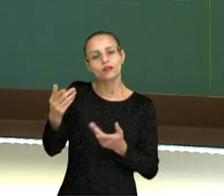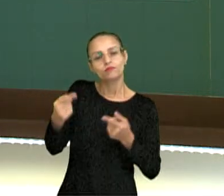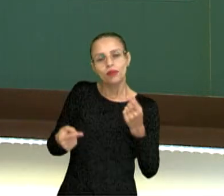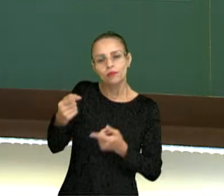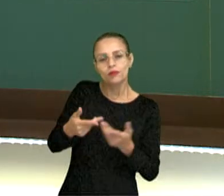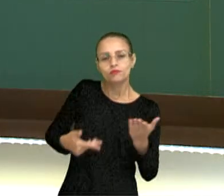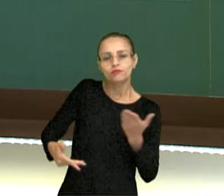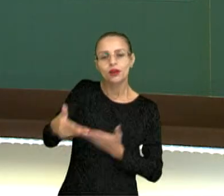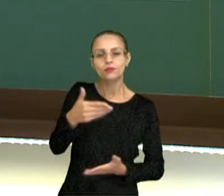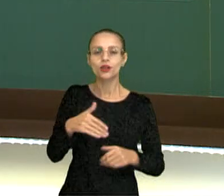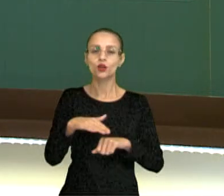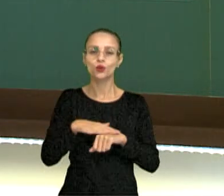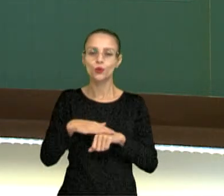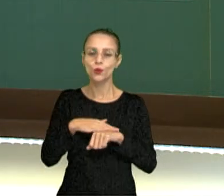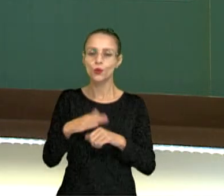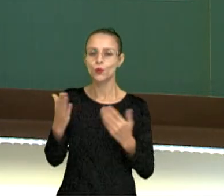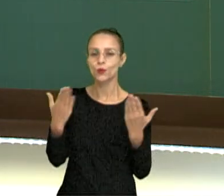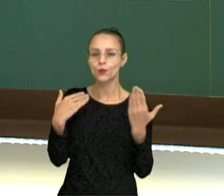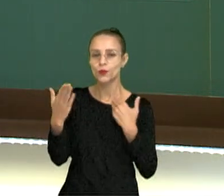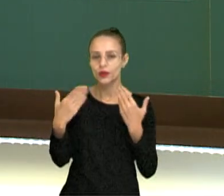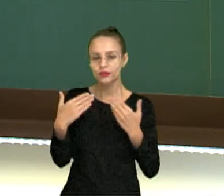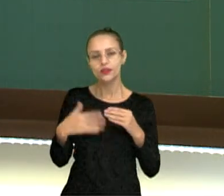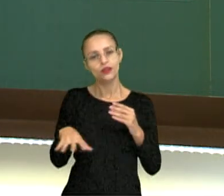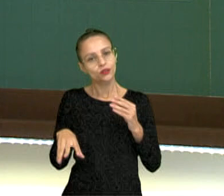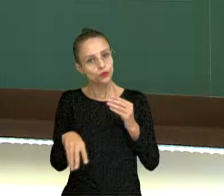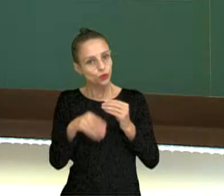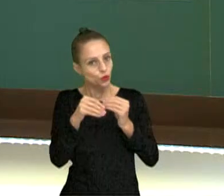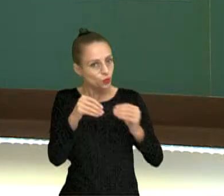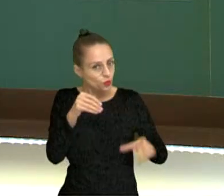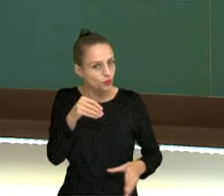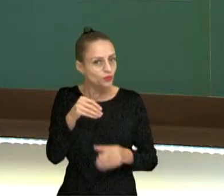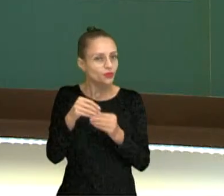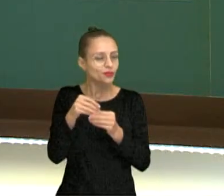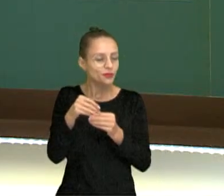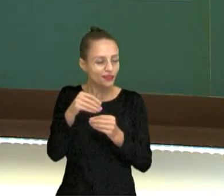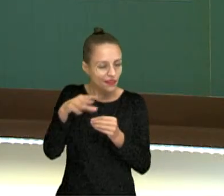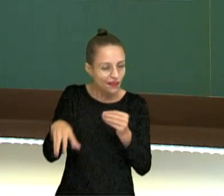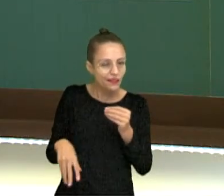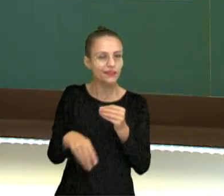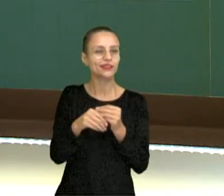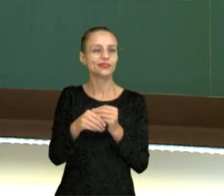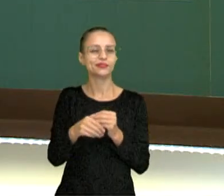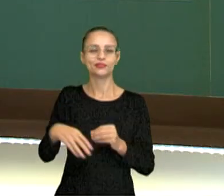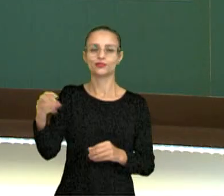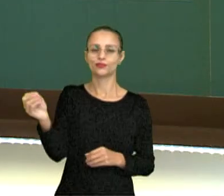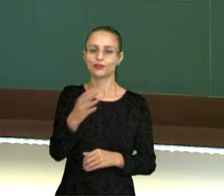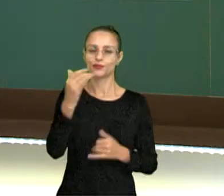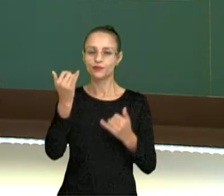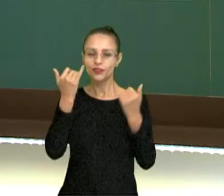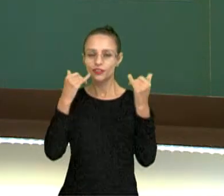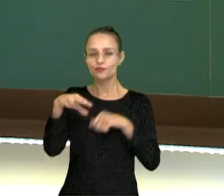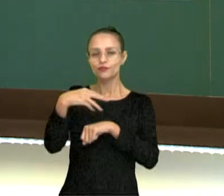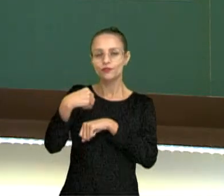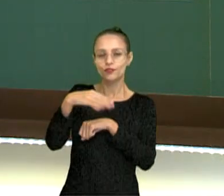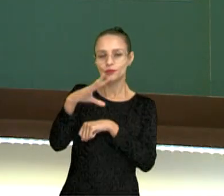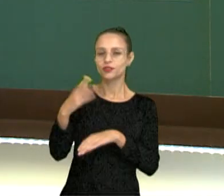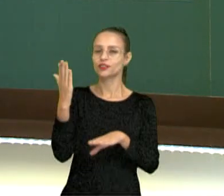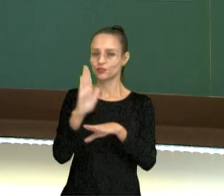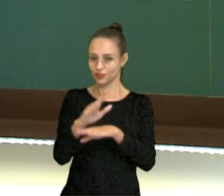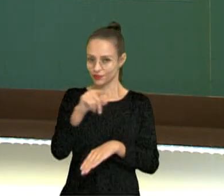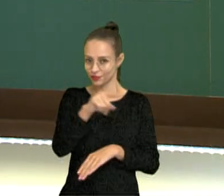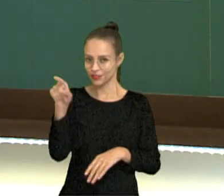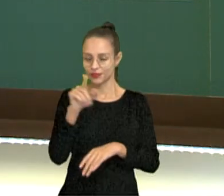nós vamos conversar e complementar, enriquecer com novas informações que vão te ajudar em